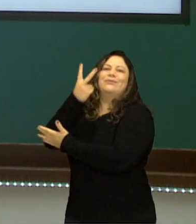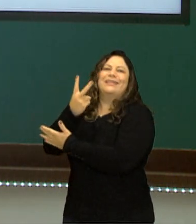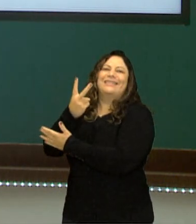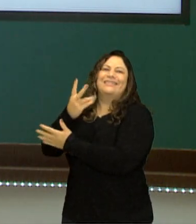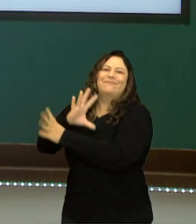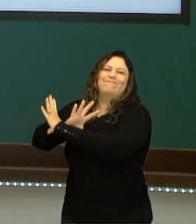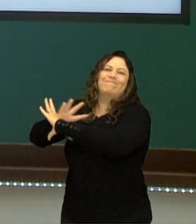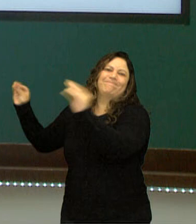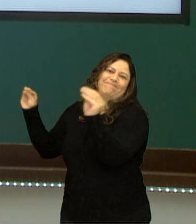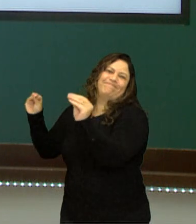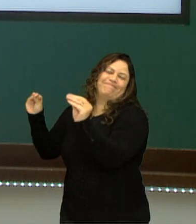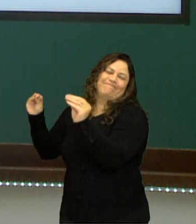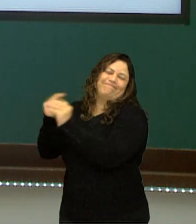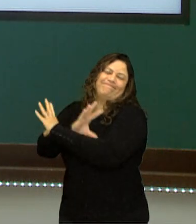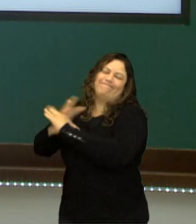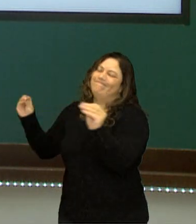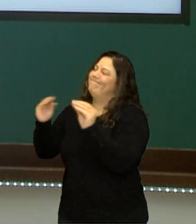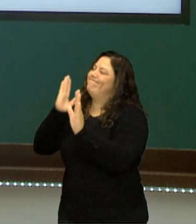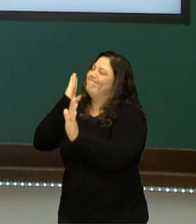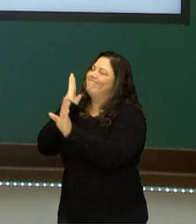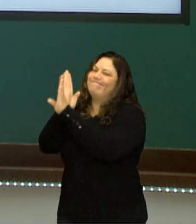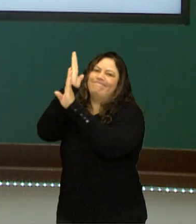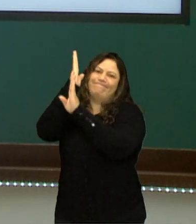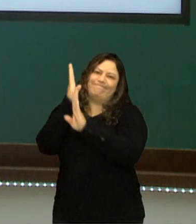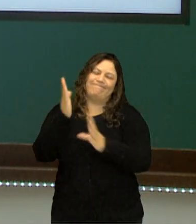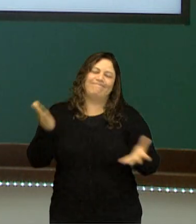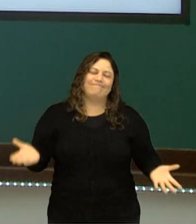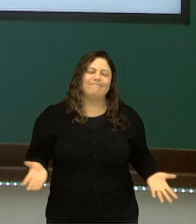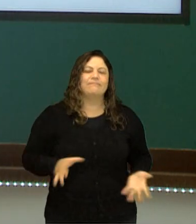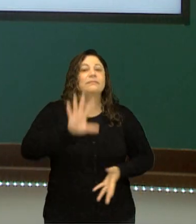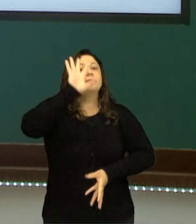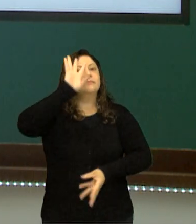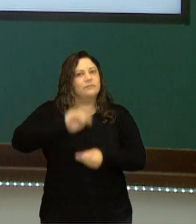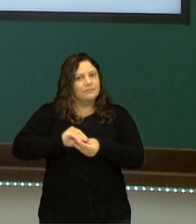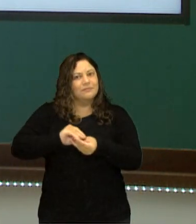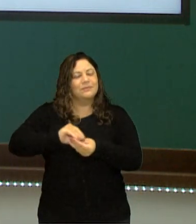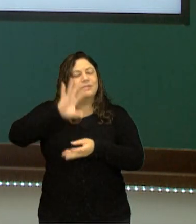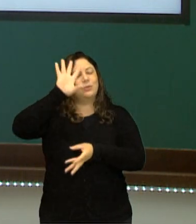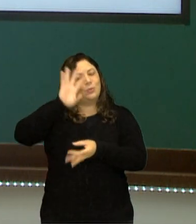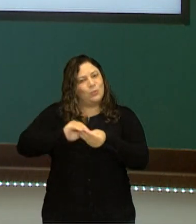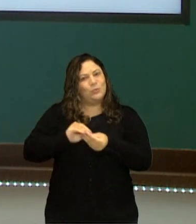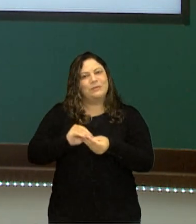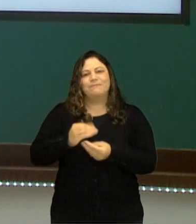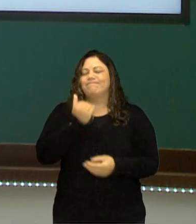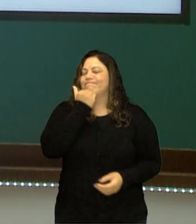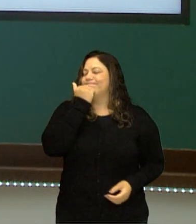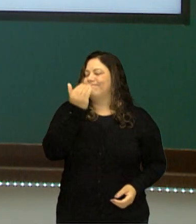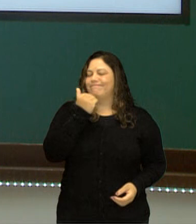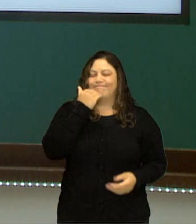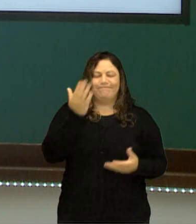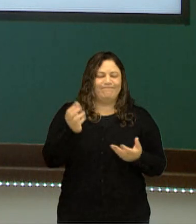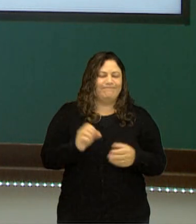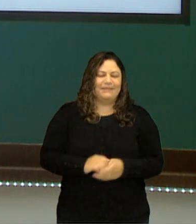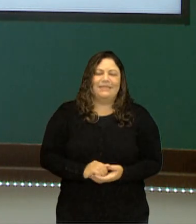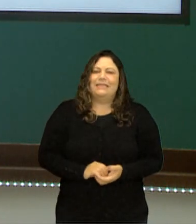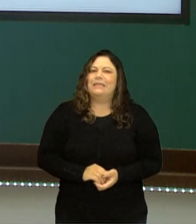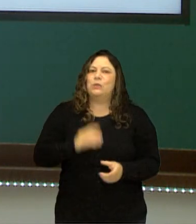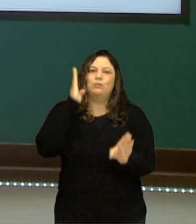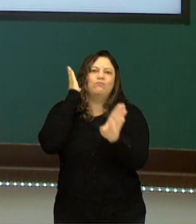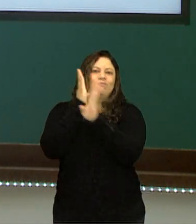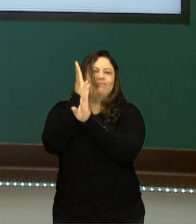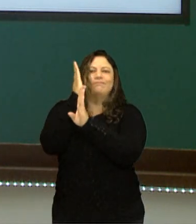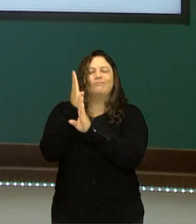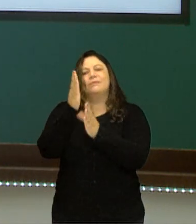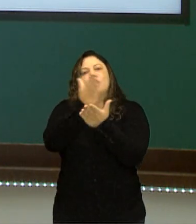parada. Chegando lá, Norberto desce e vai correndo na busca da mulher. Chegando na rua onde ele tinha a